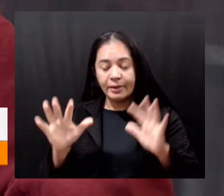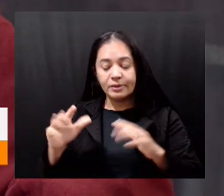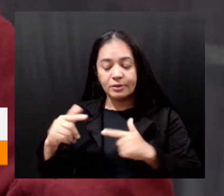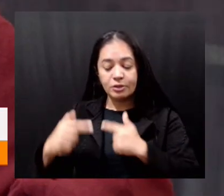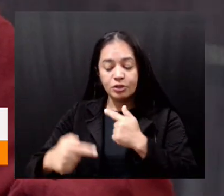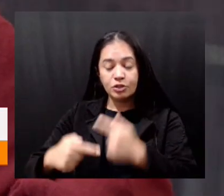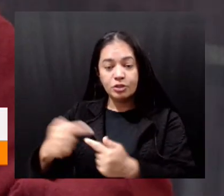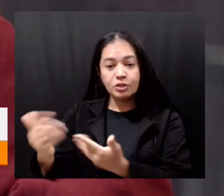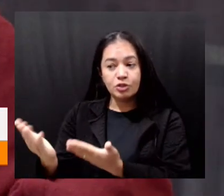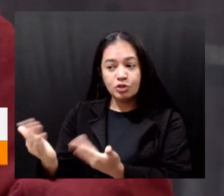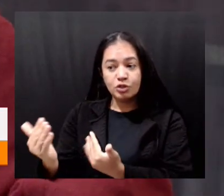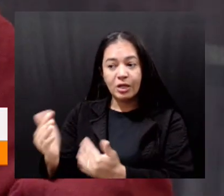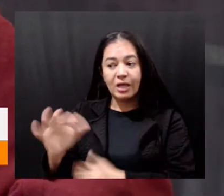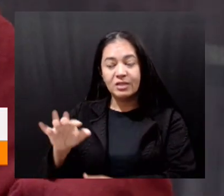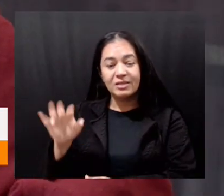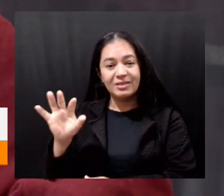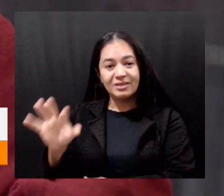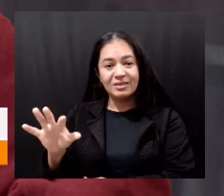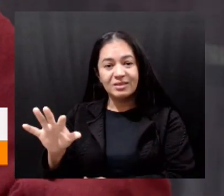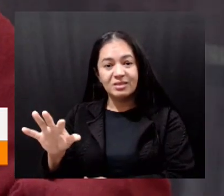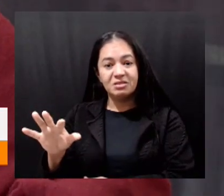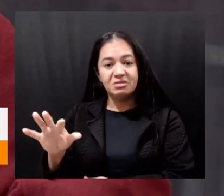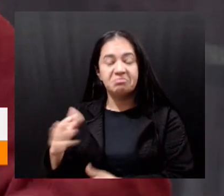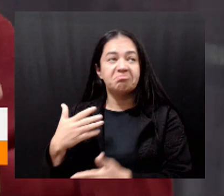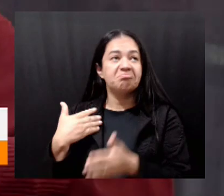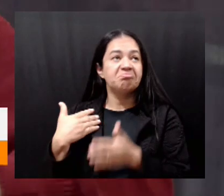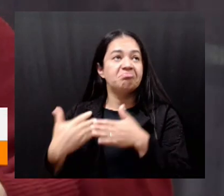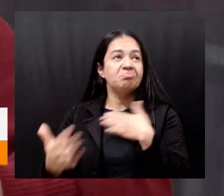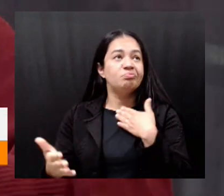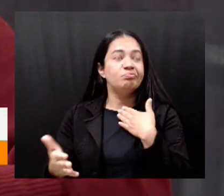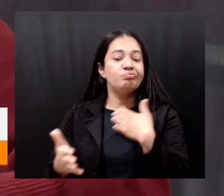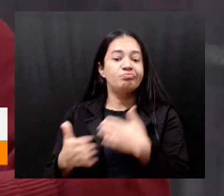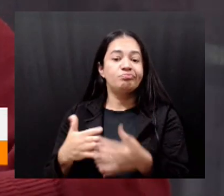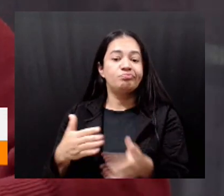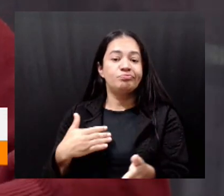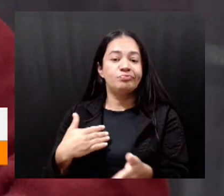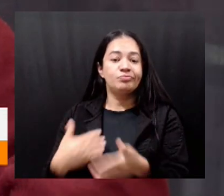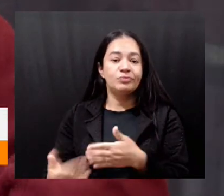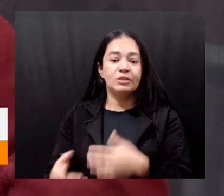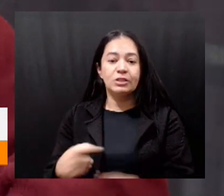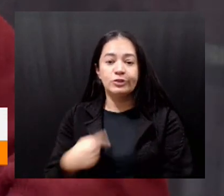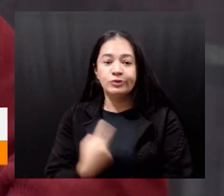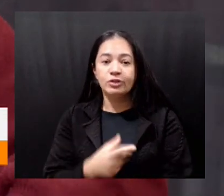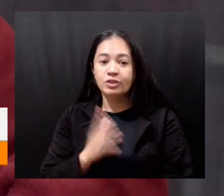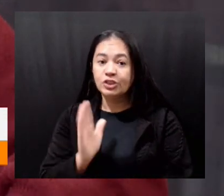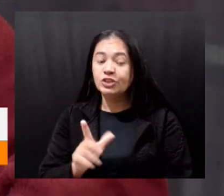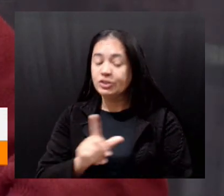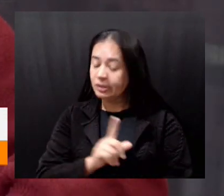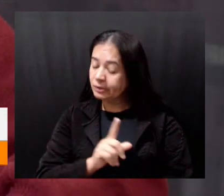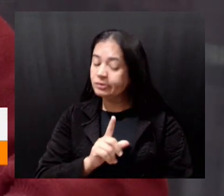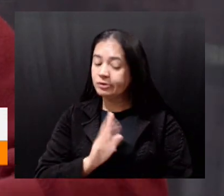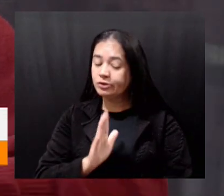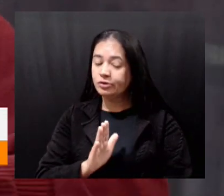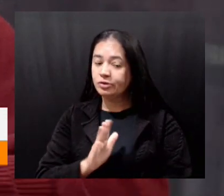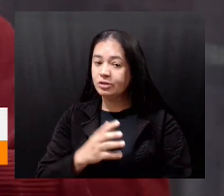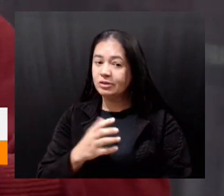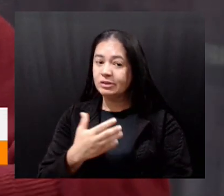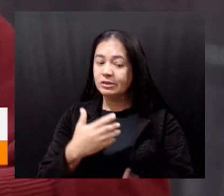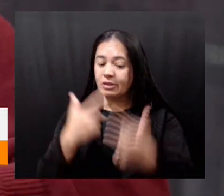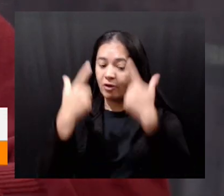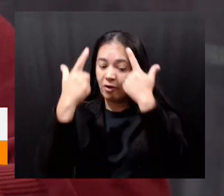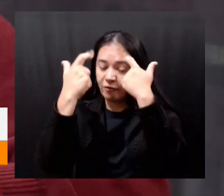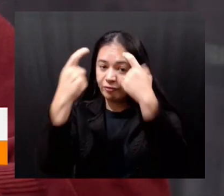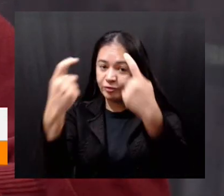isso vai se banalizando, né, então a gente já tem uma banalização dessa violência no cotidiano